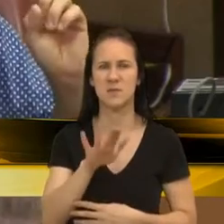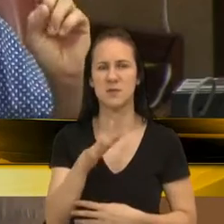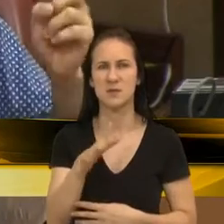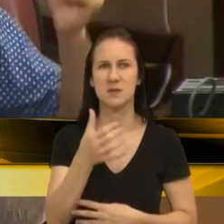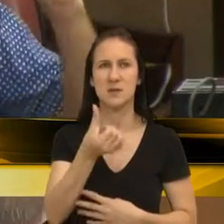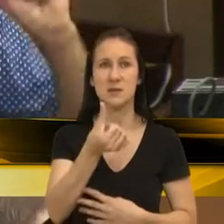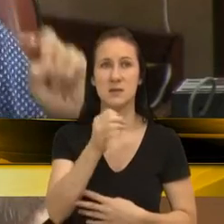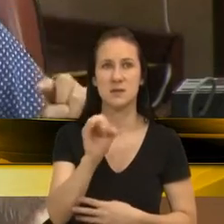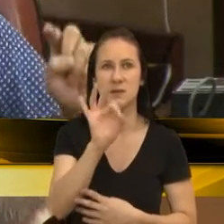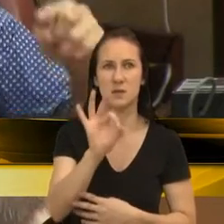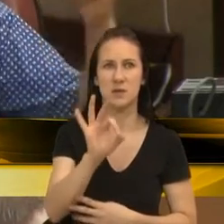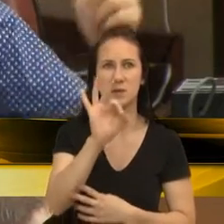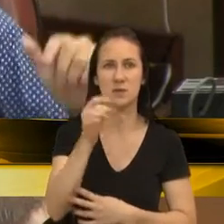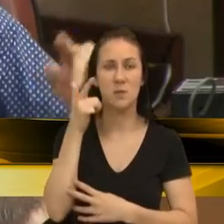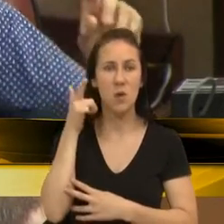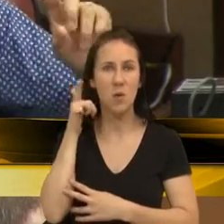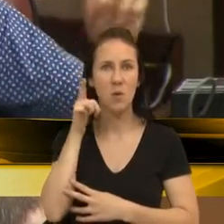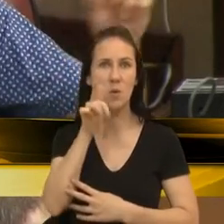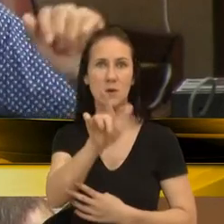60%, conseguiram serem